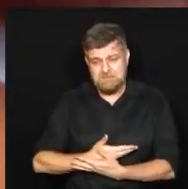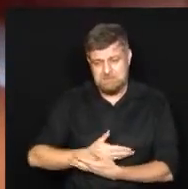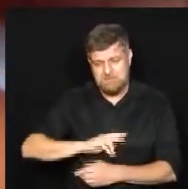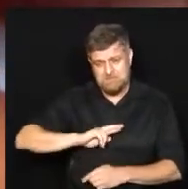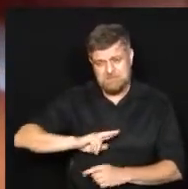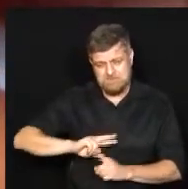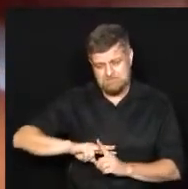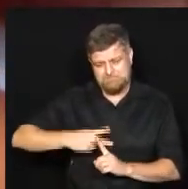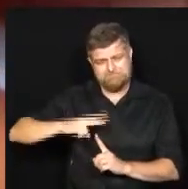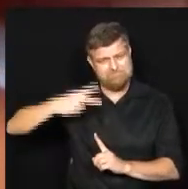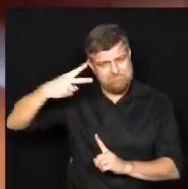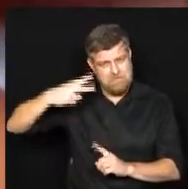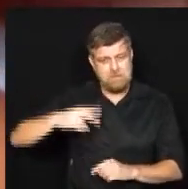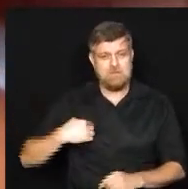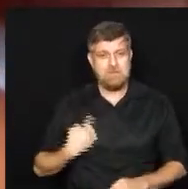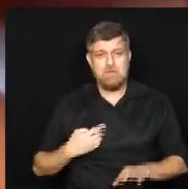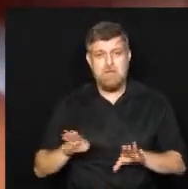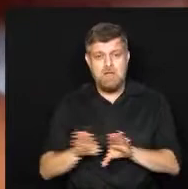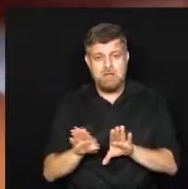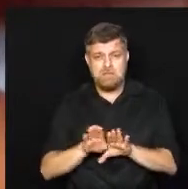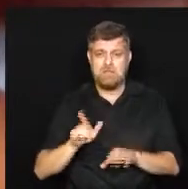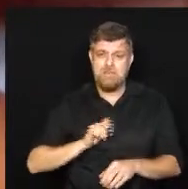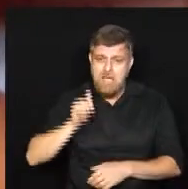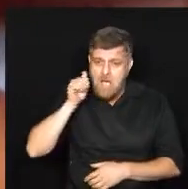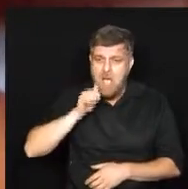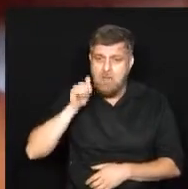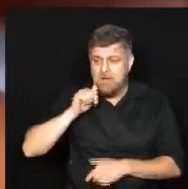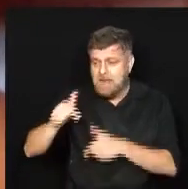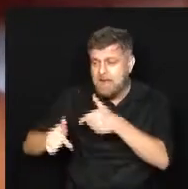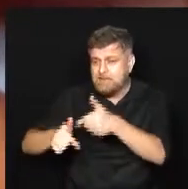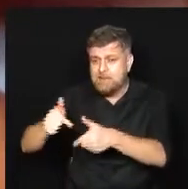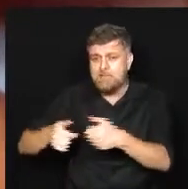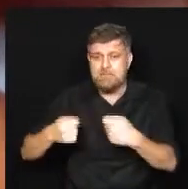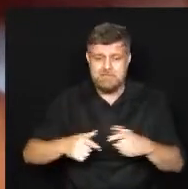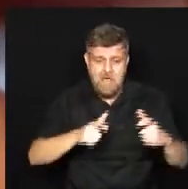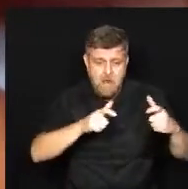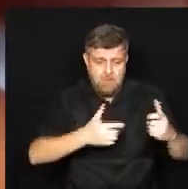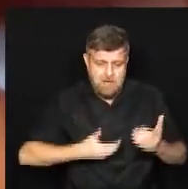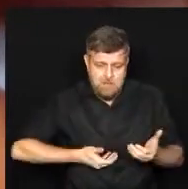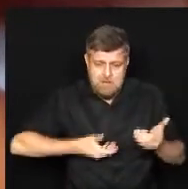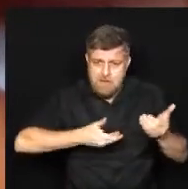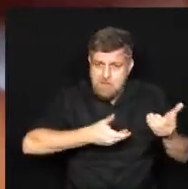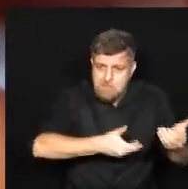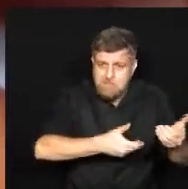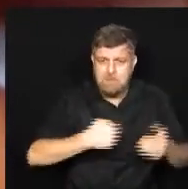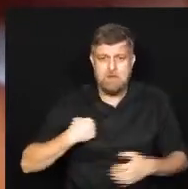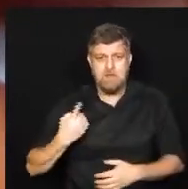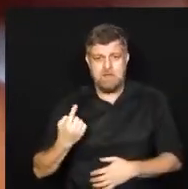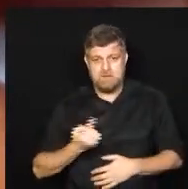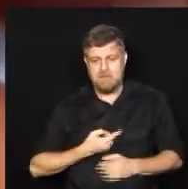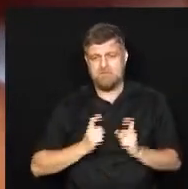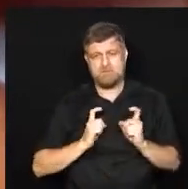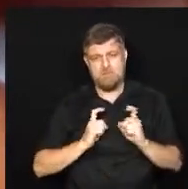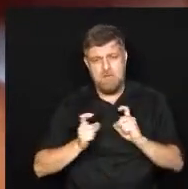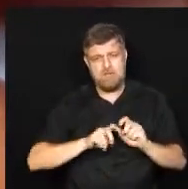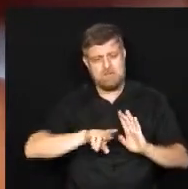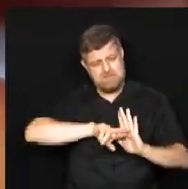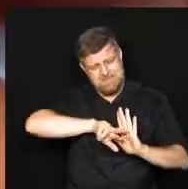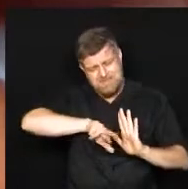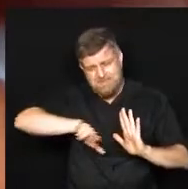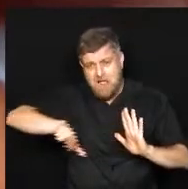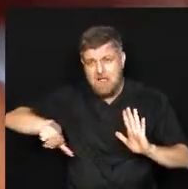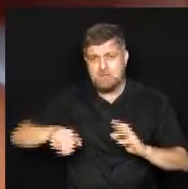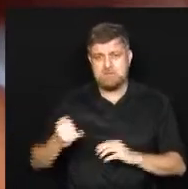também uma necessidade na vida da mulher trabalhadora. Então, nós participamos, fizemos várias reuniões sobre isso, sobre